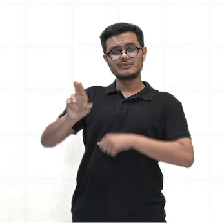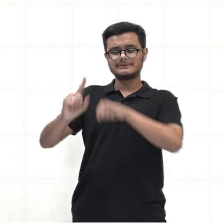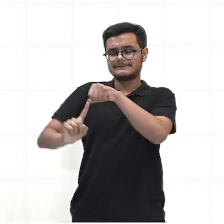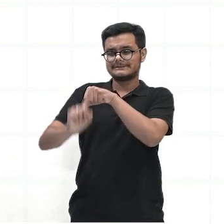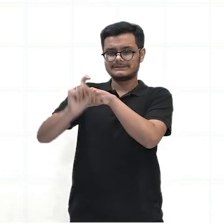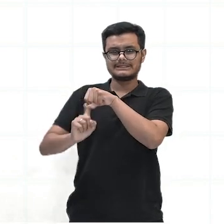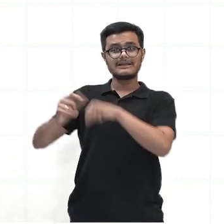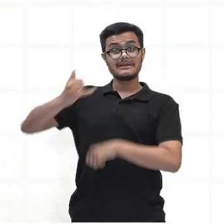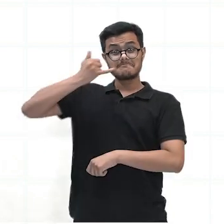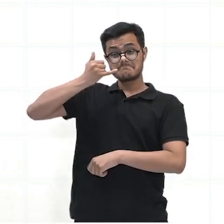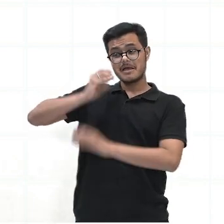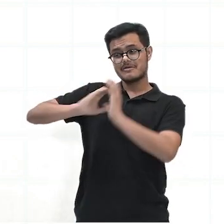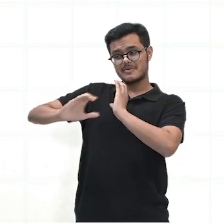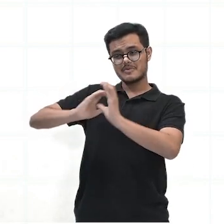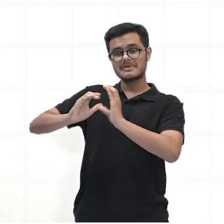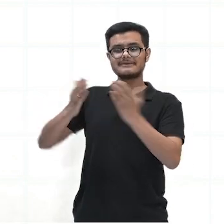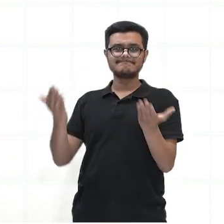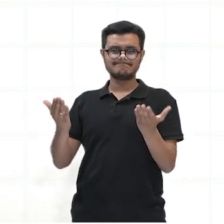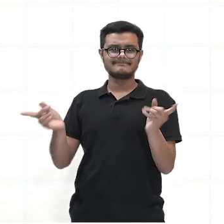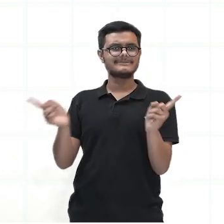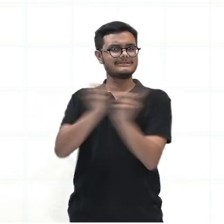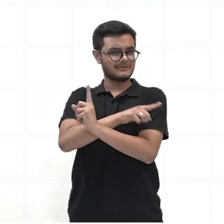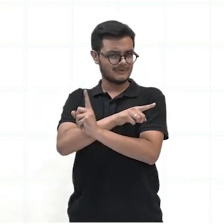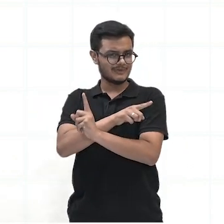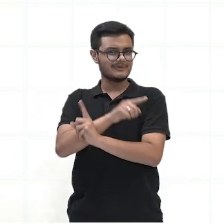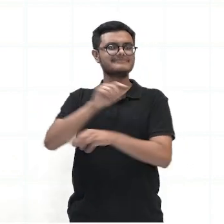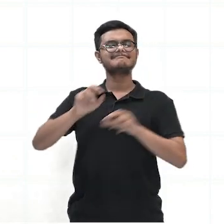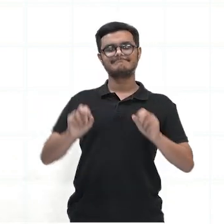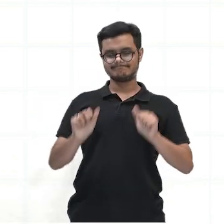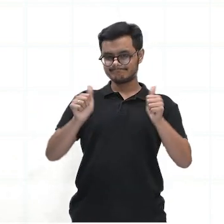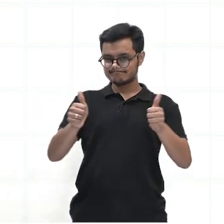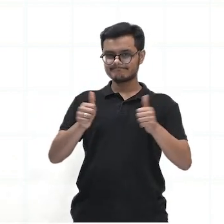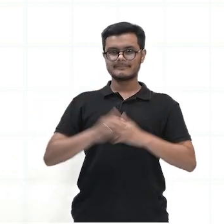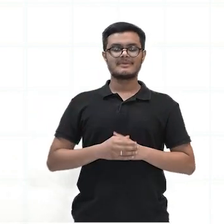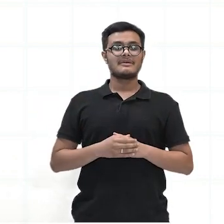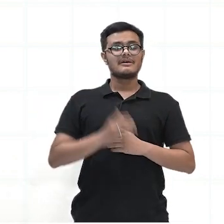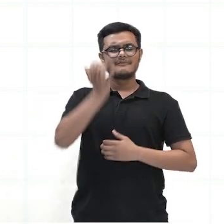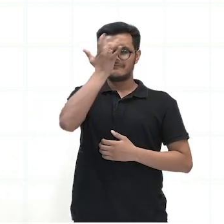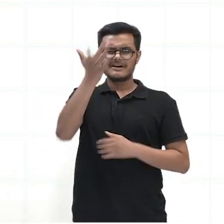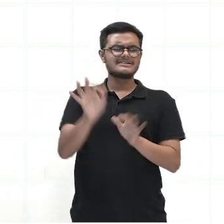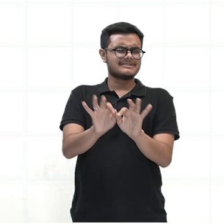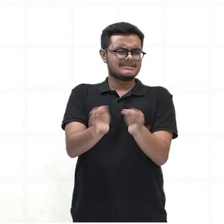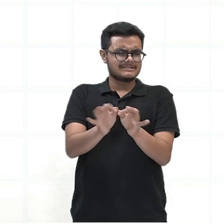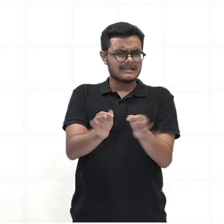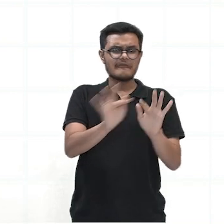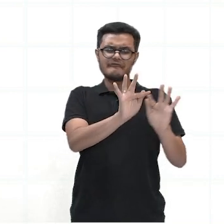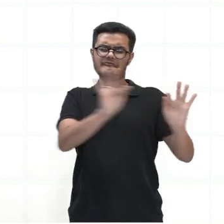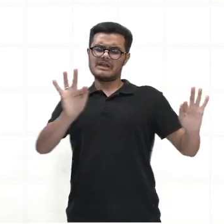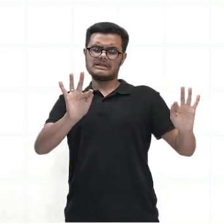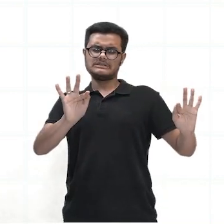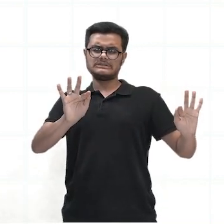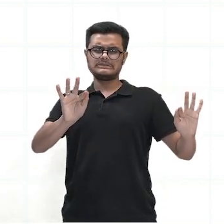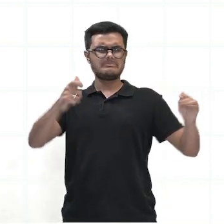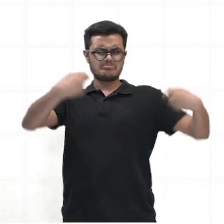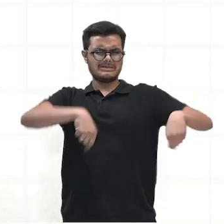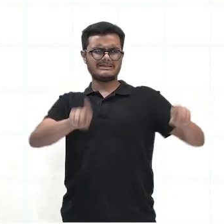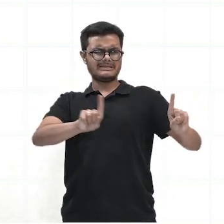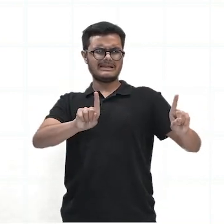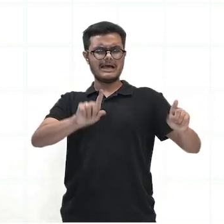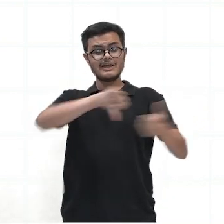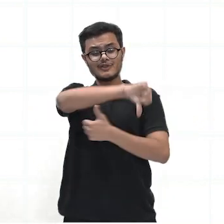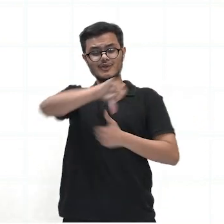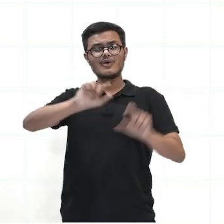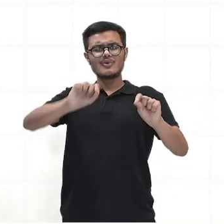móvel de comunicação, ele teve a ideia de trocar, não é? Uma frase enorme, por exemplo, por uma imagem como essa aqui,